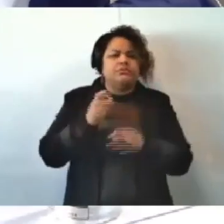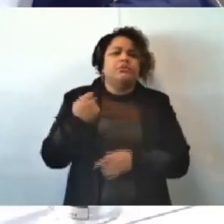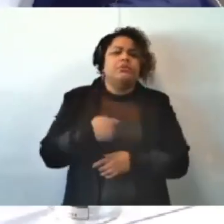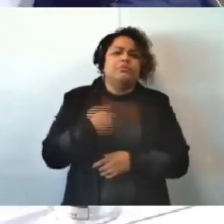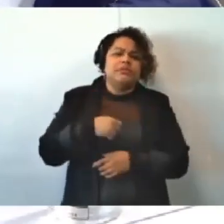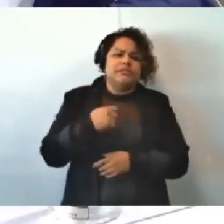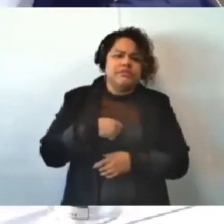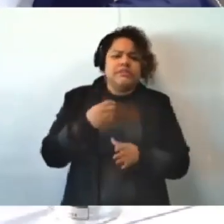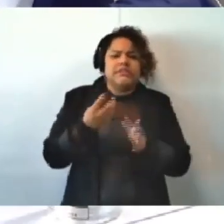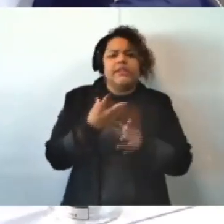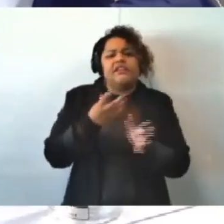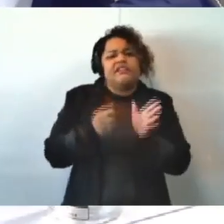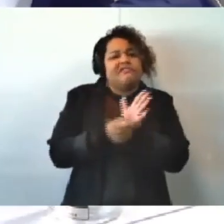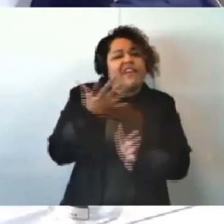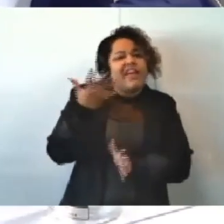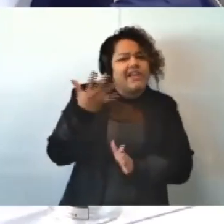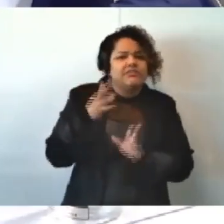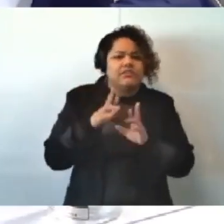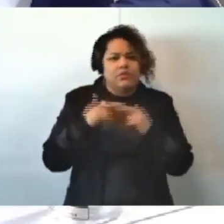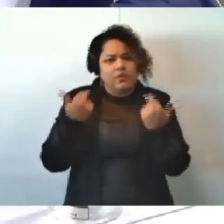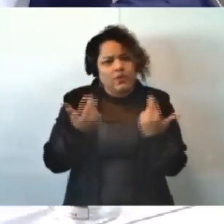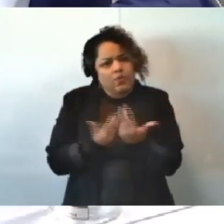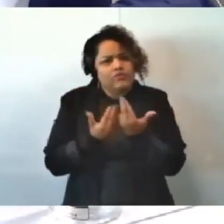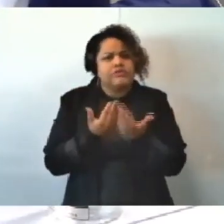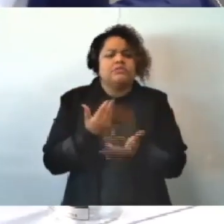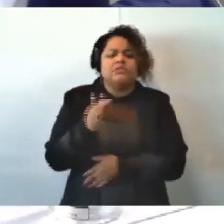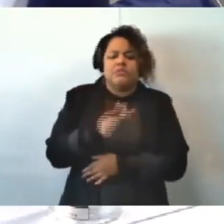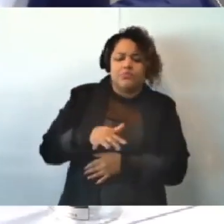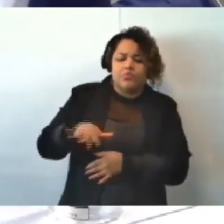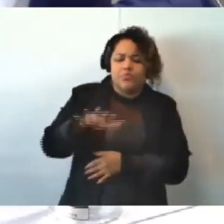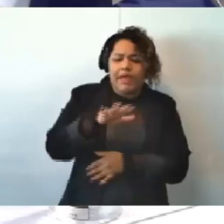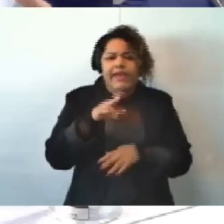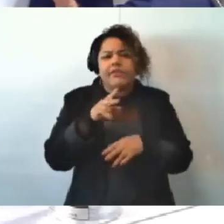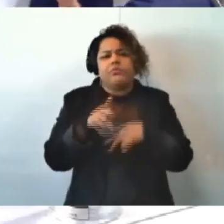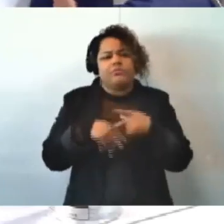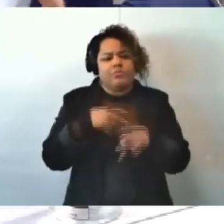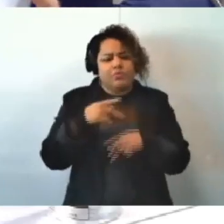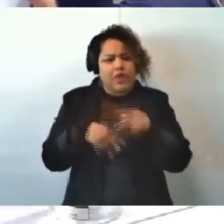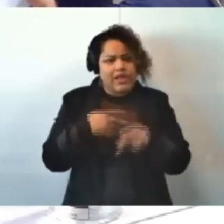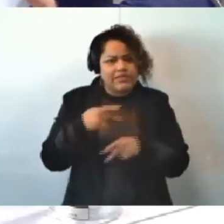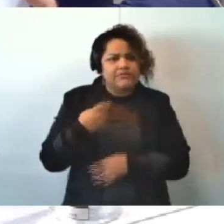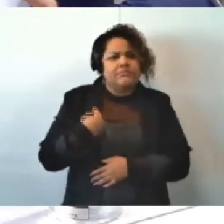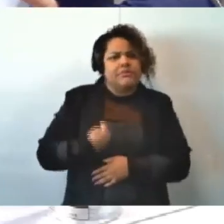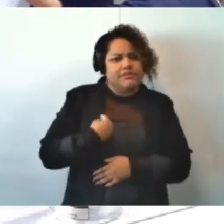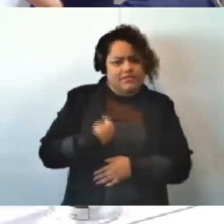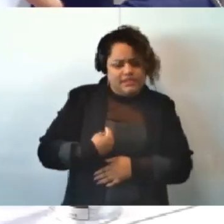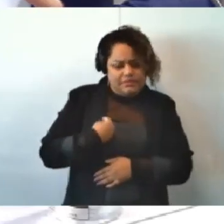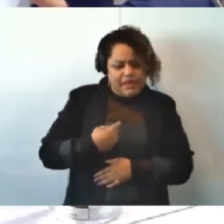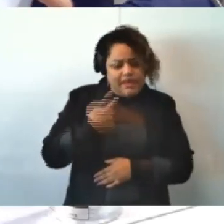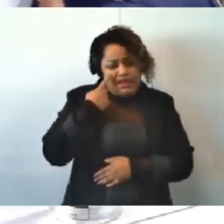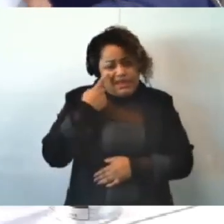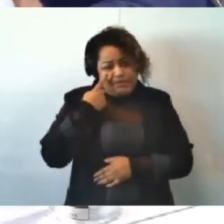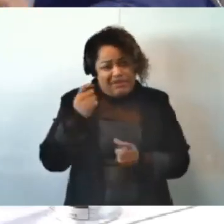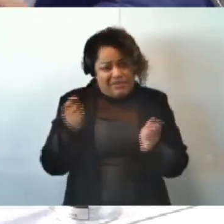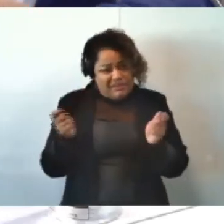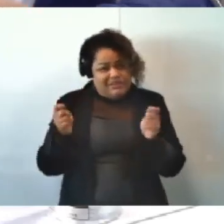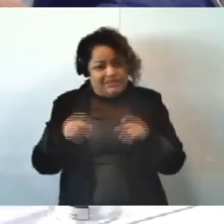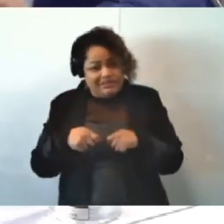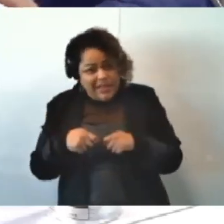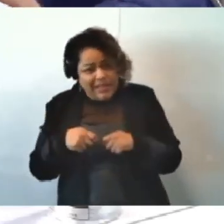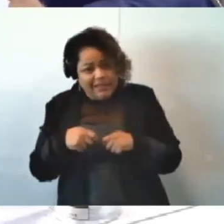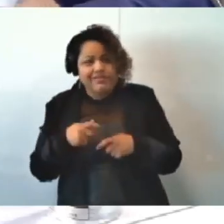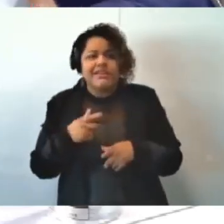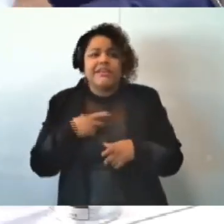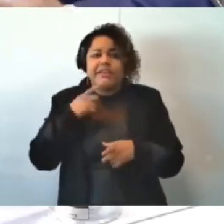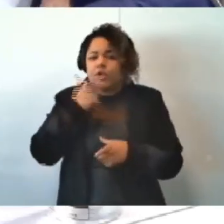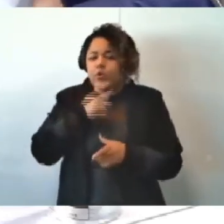haja participação do bairro, da população, para ver se é viável e chegar a um consenso. Eu